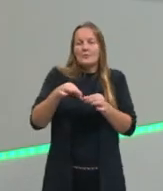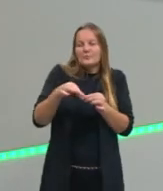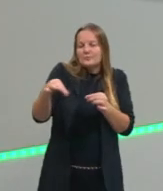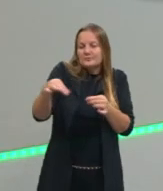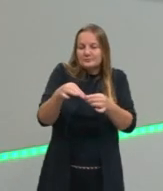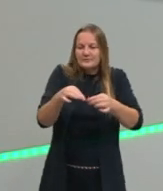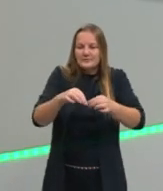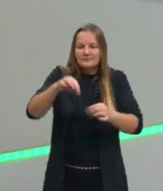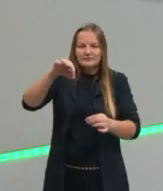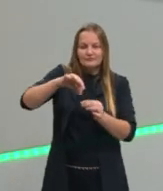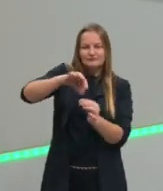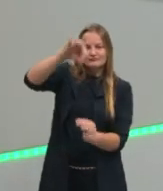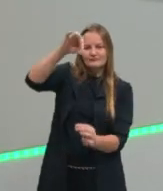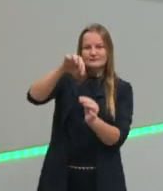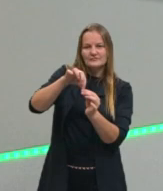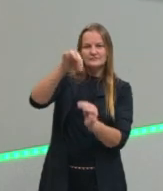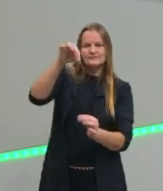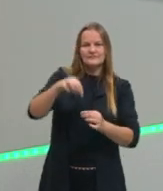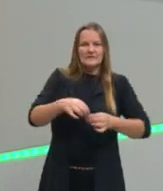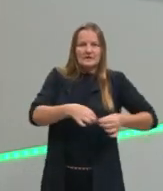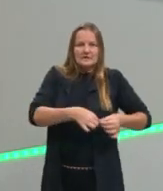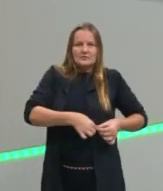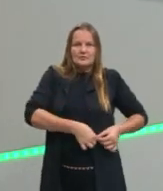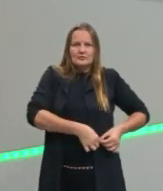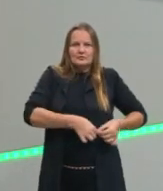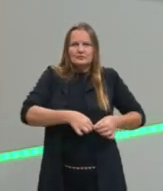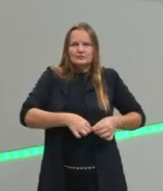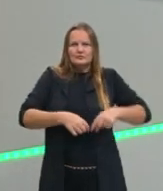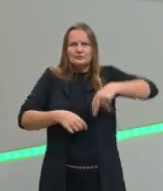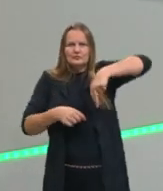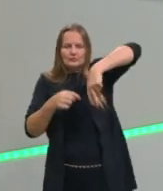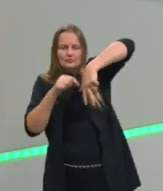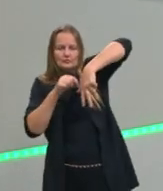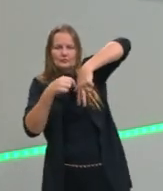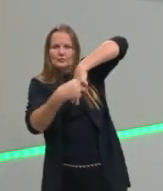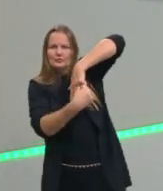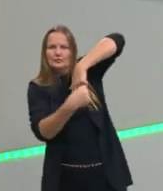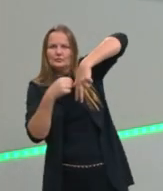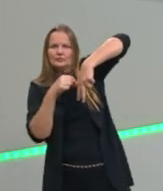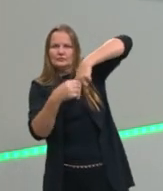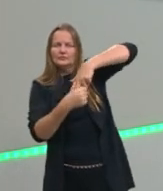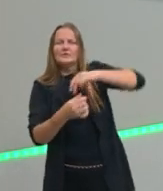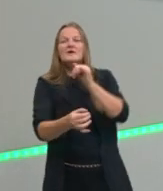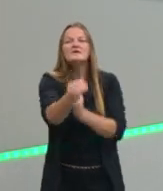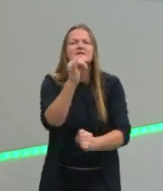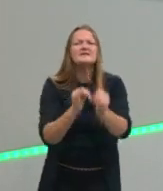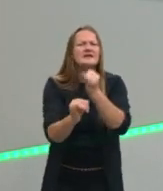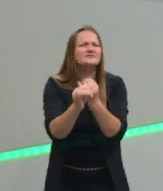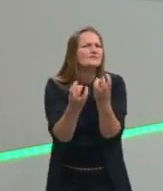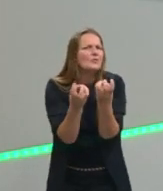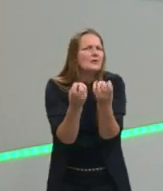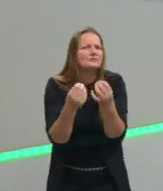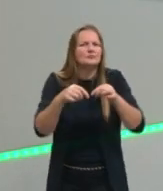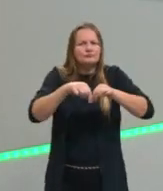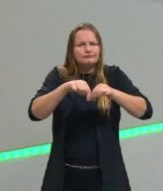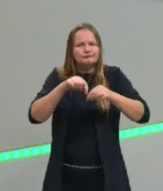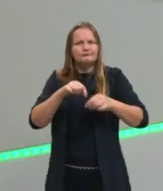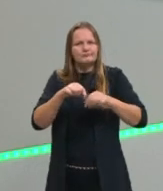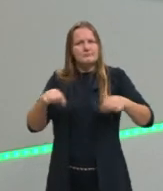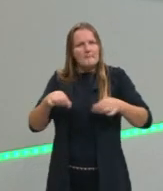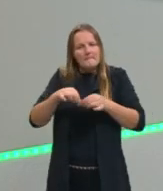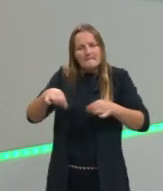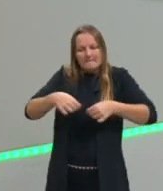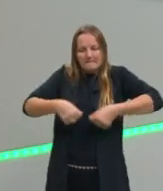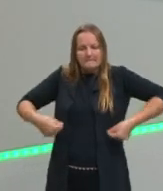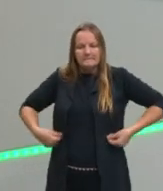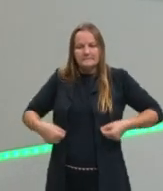medir a nossa cintura para comprar alguma roupa é pela internet Às vezes a gente não sabe nosso tamanho a gente consegue ver todas